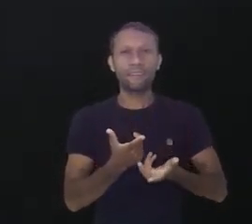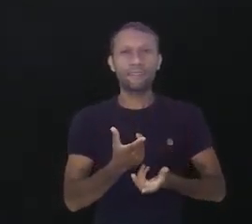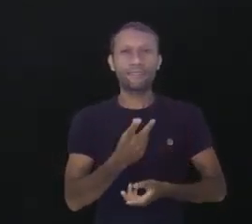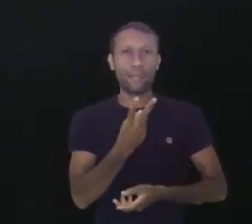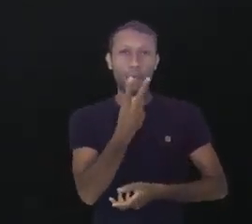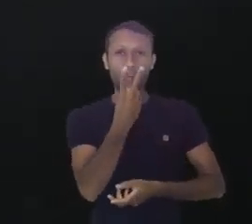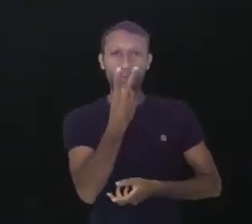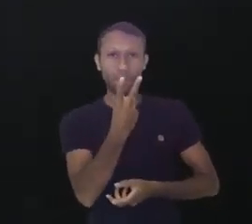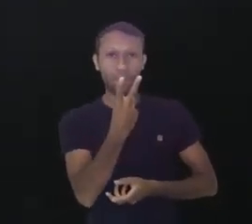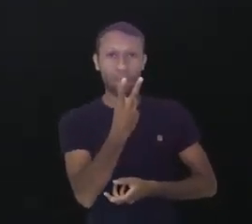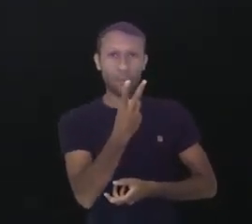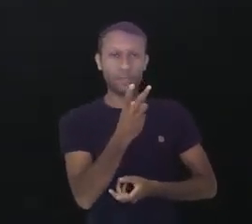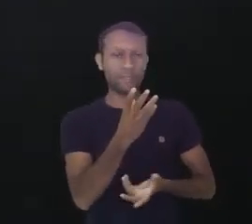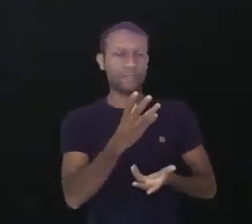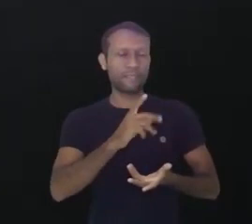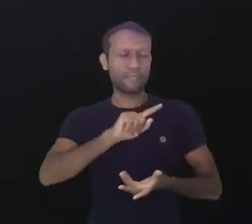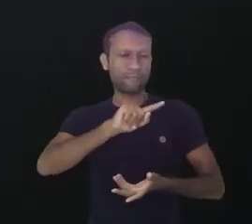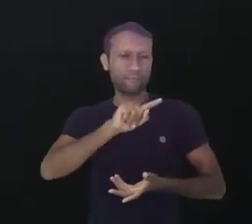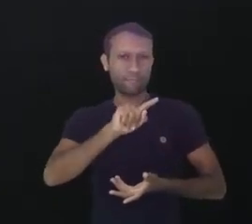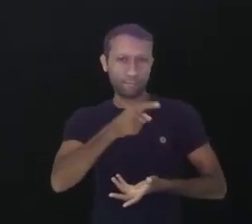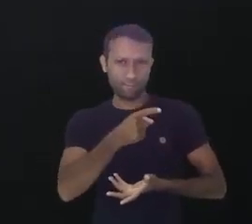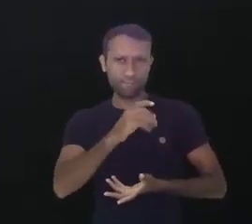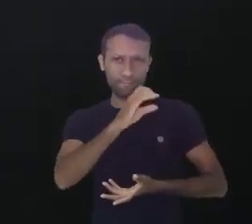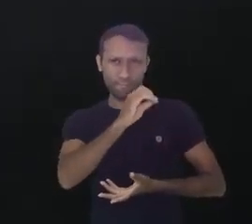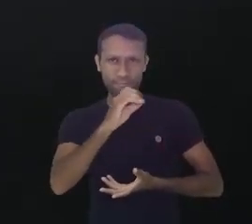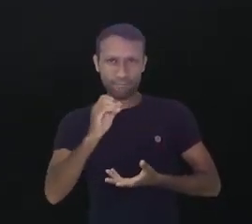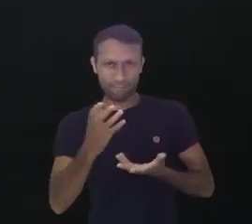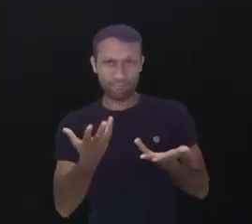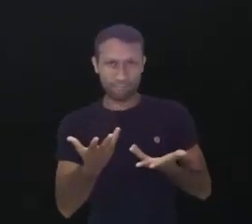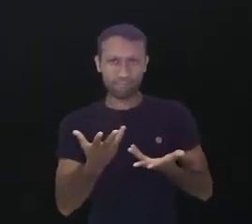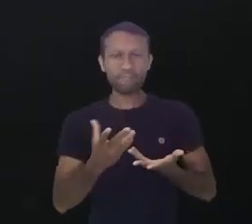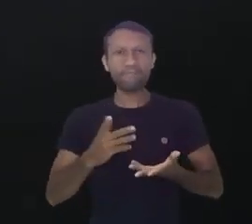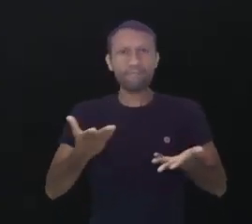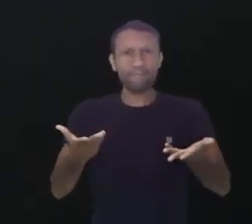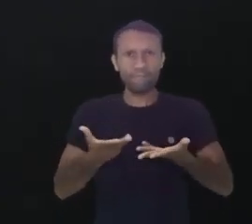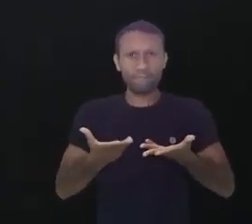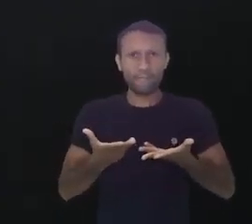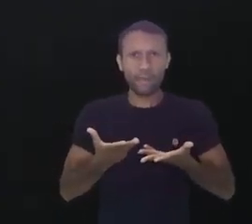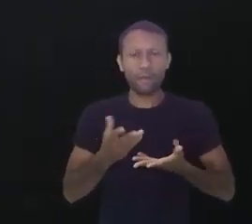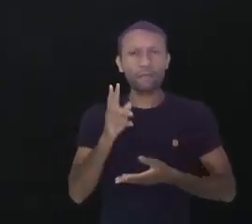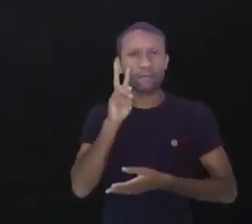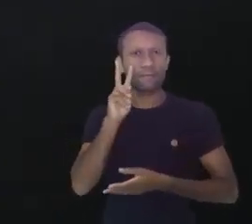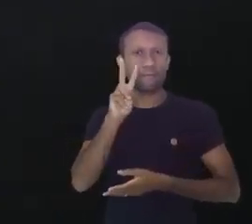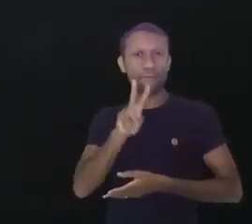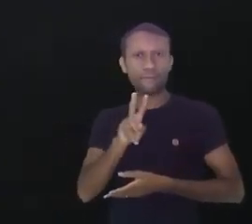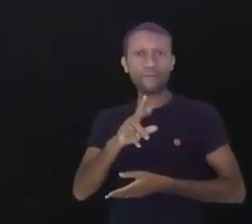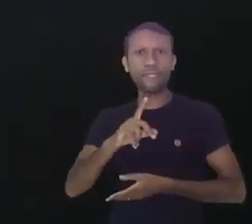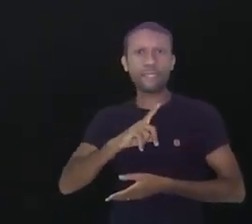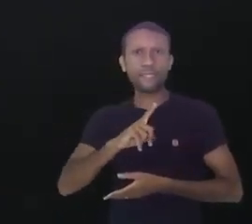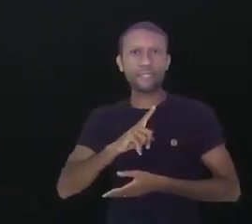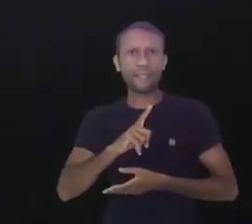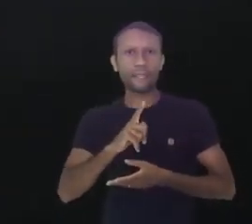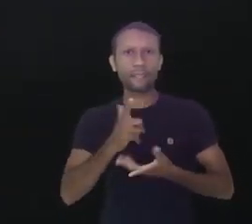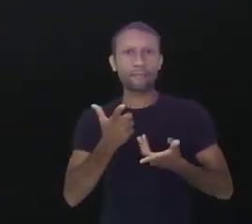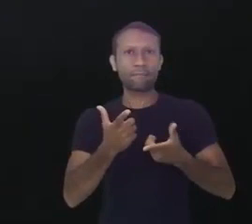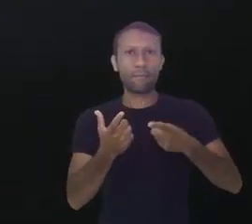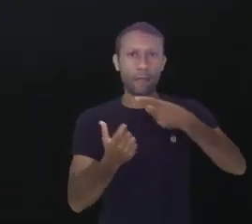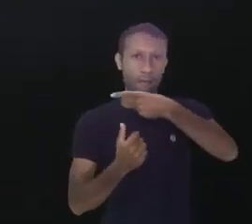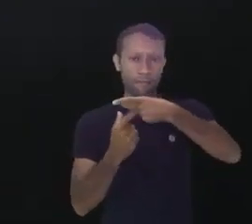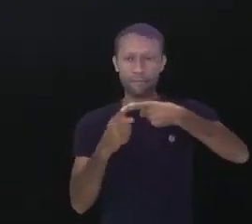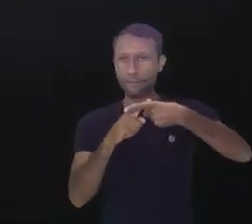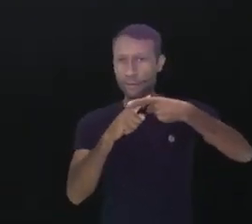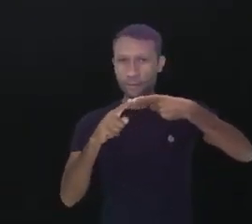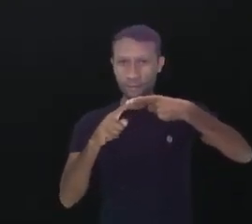equivale a duas casas decimais. E aí, moçada, você vai fazer o seguinte, você vai passar o traço